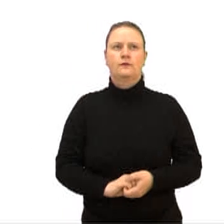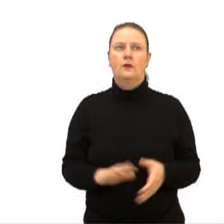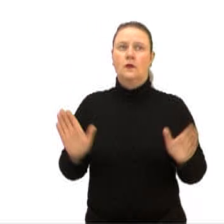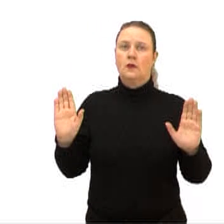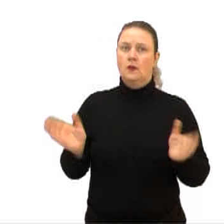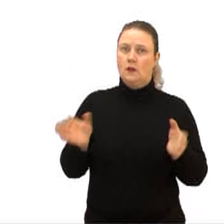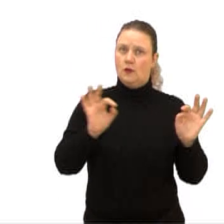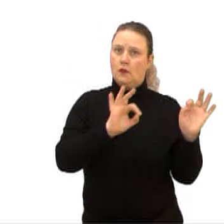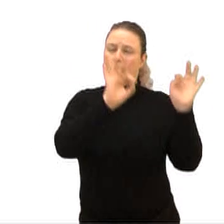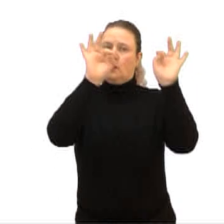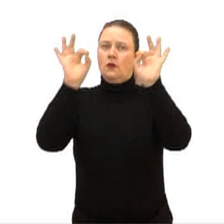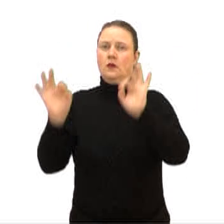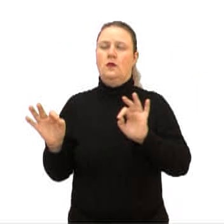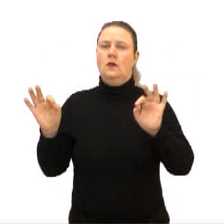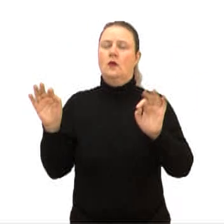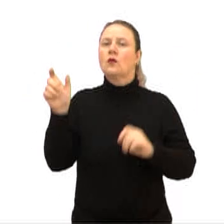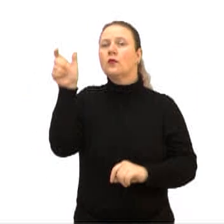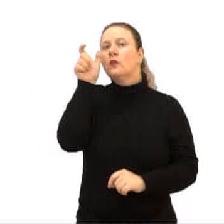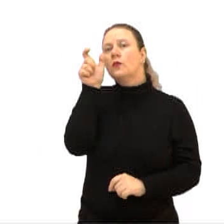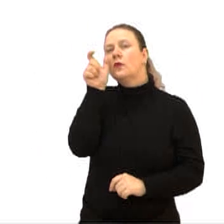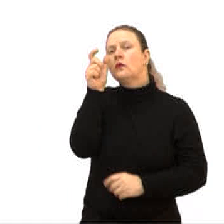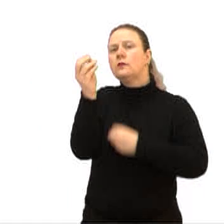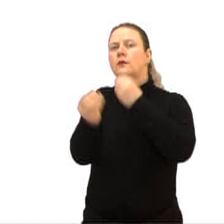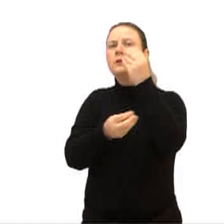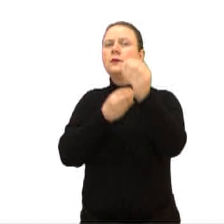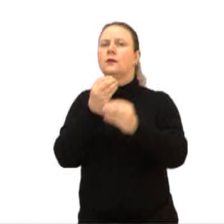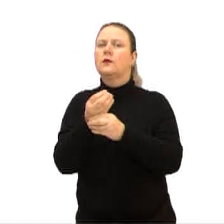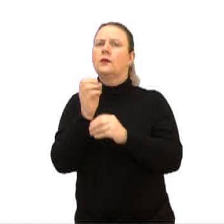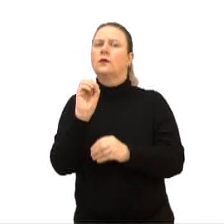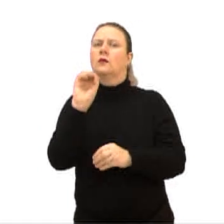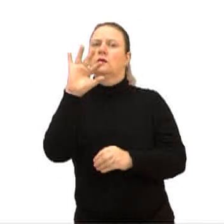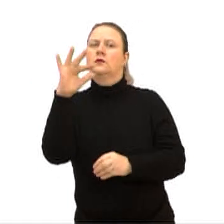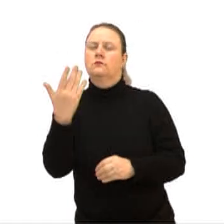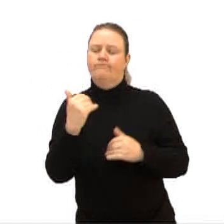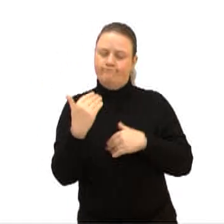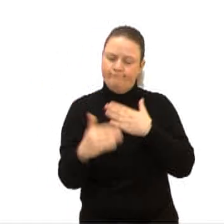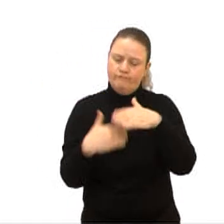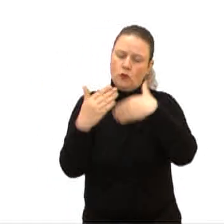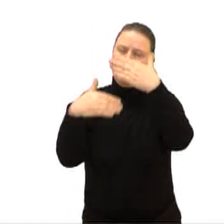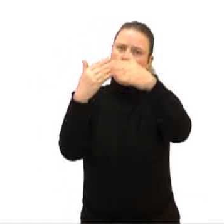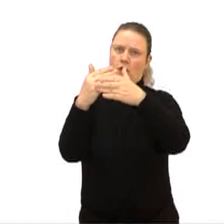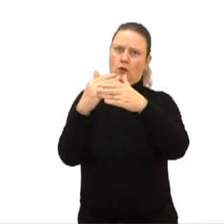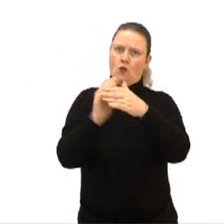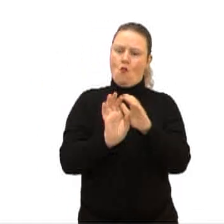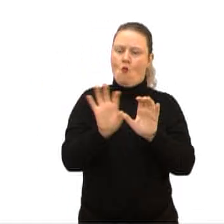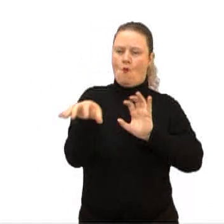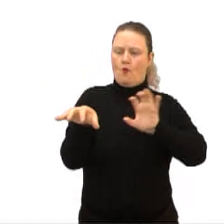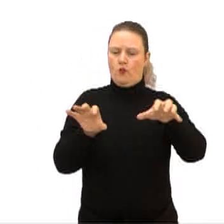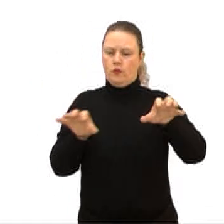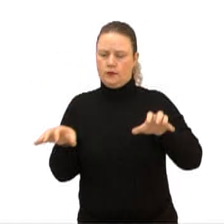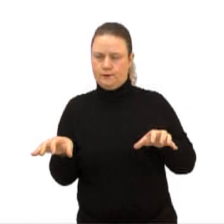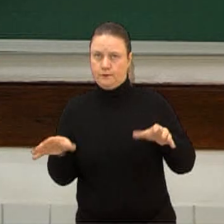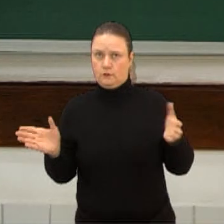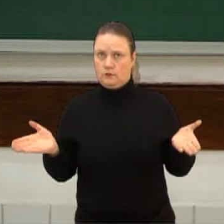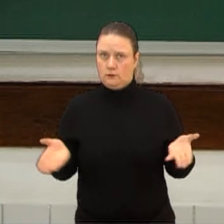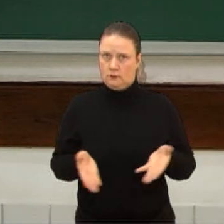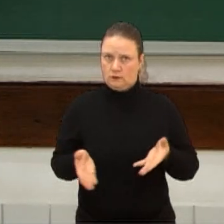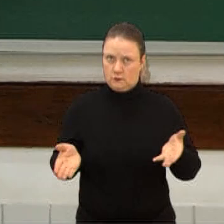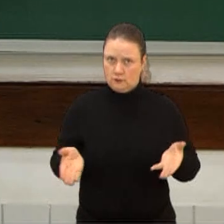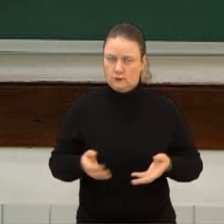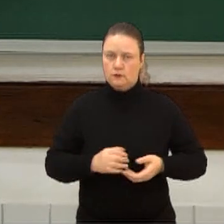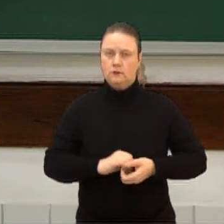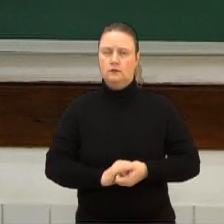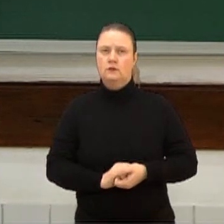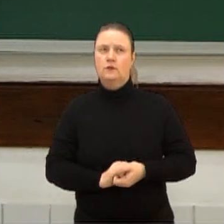Nessa continuação, nós vamos ver como é que isso se assentou dentro do processo de colonização. Esse processo de colonização, nós